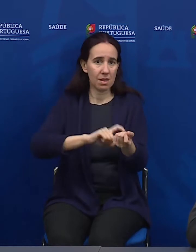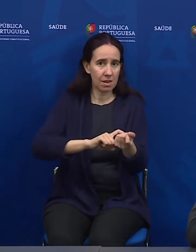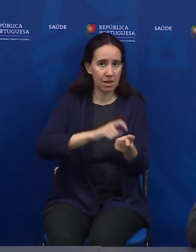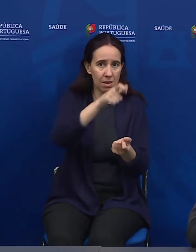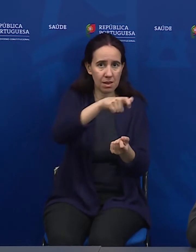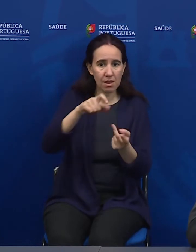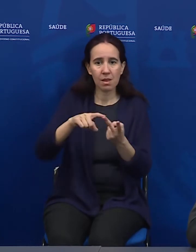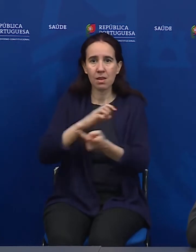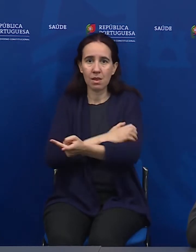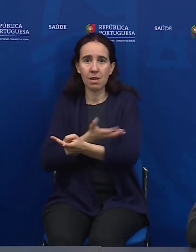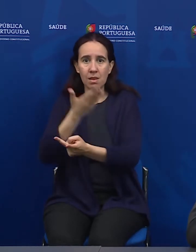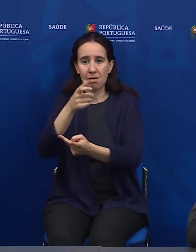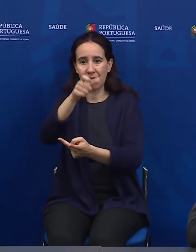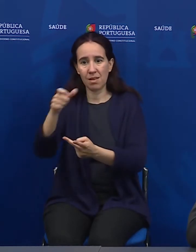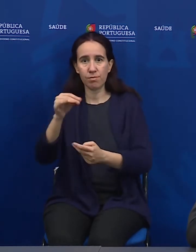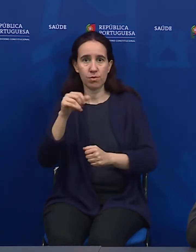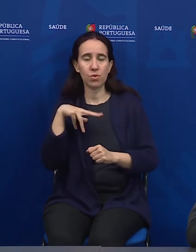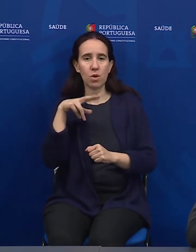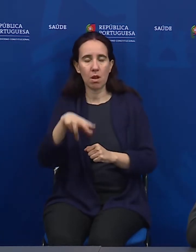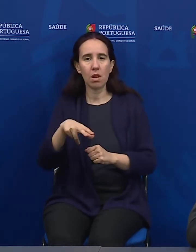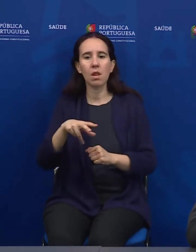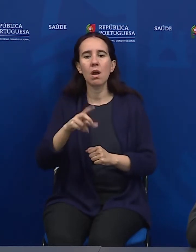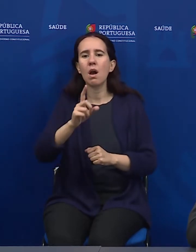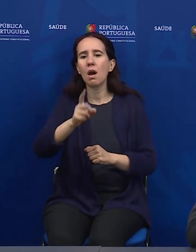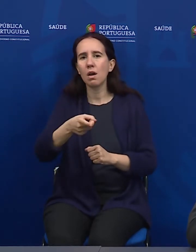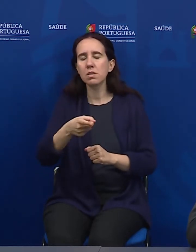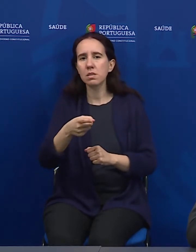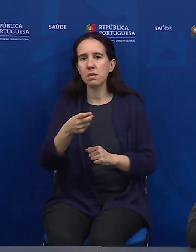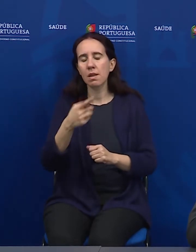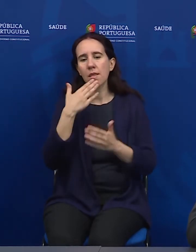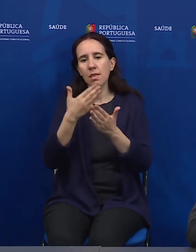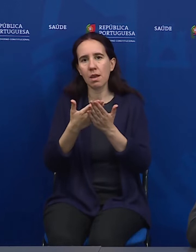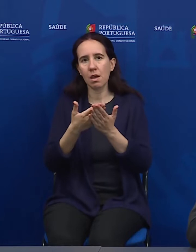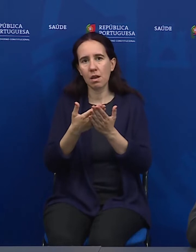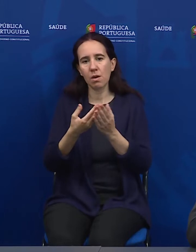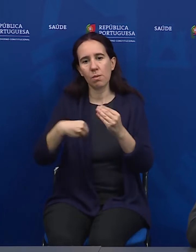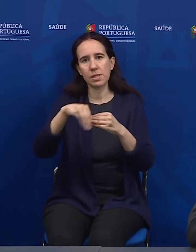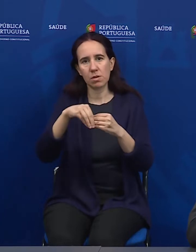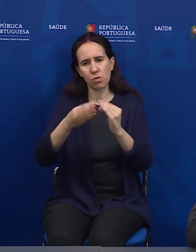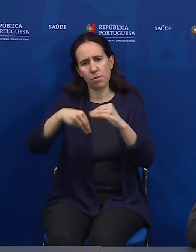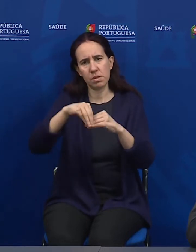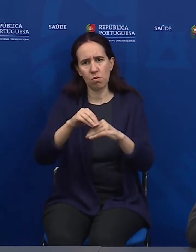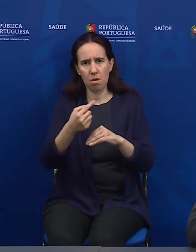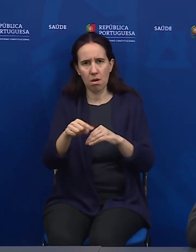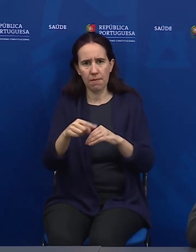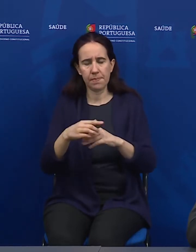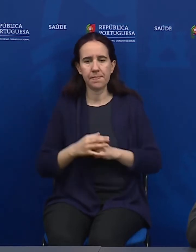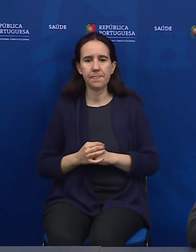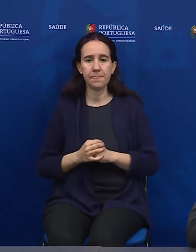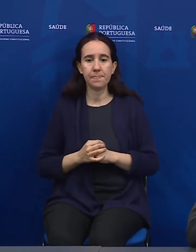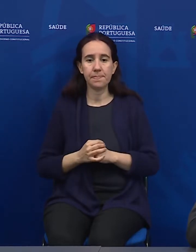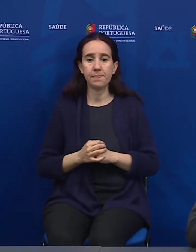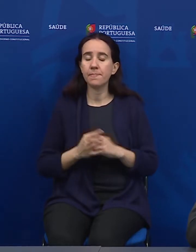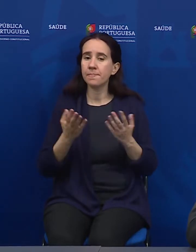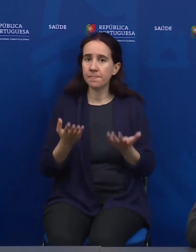e dos hipertensos em Portugal são compensados, estão compensados. O